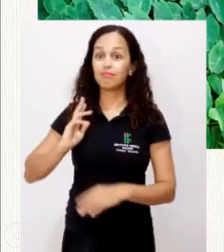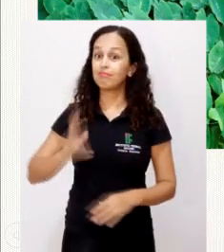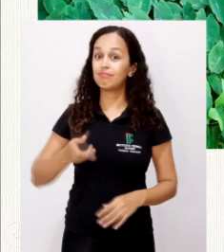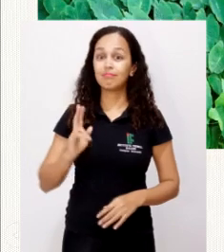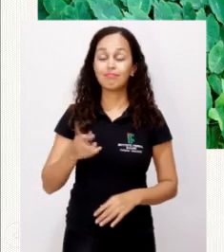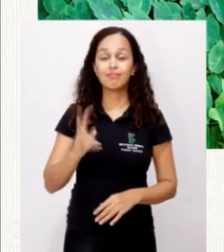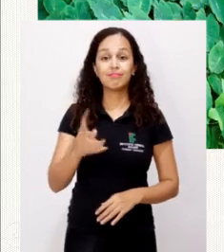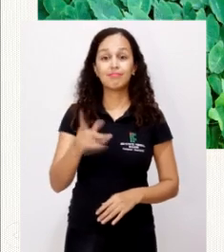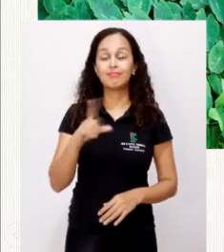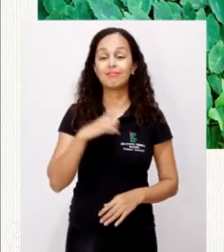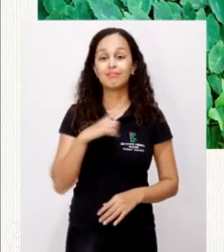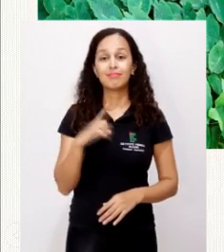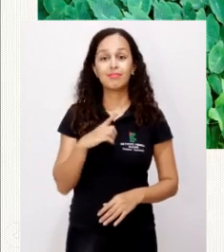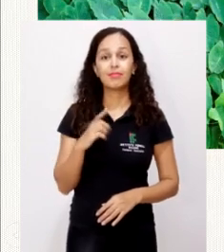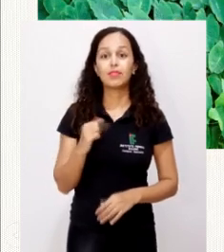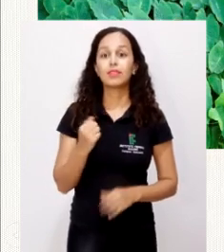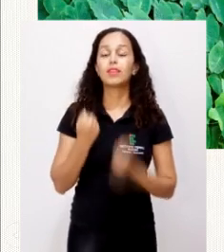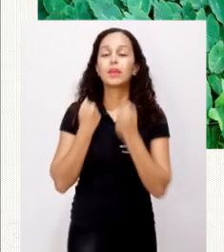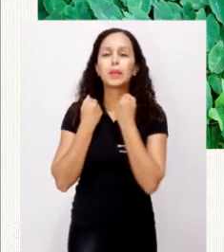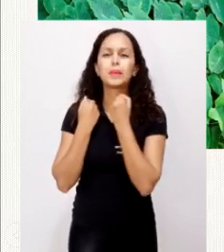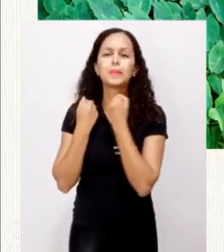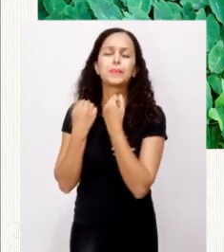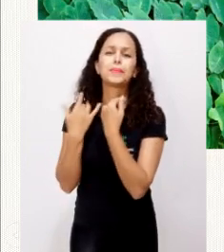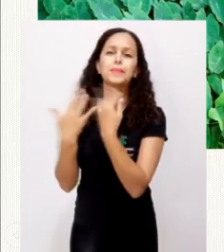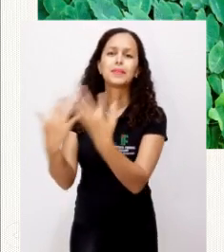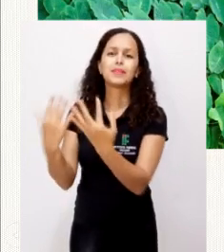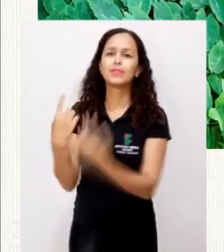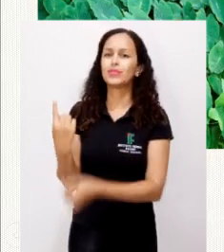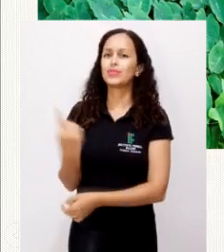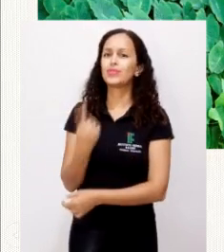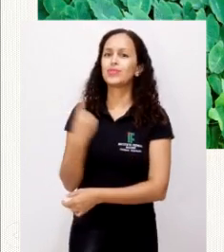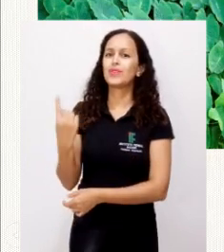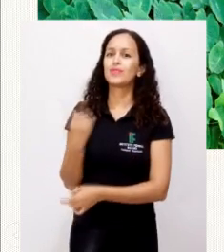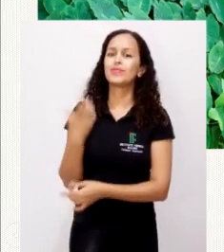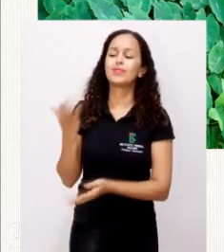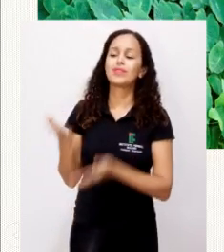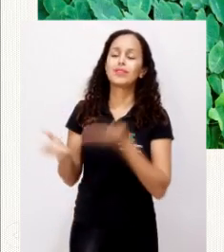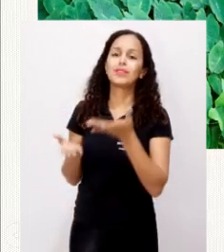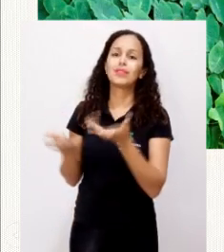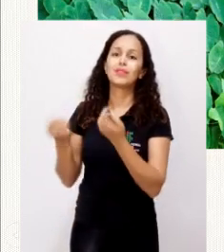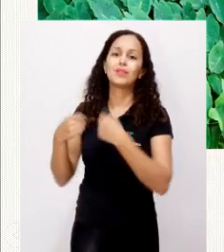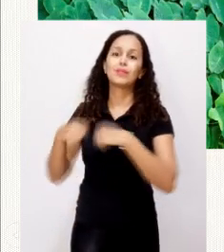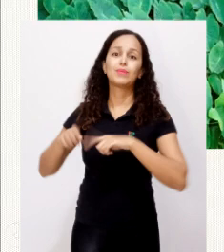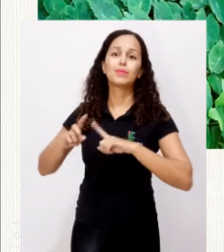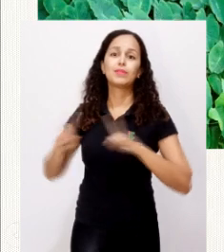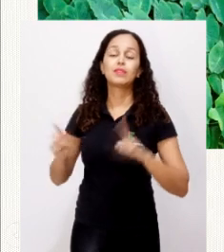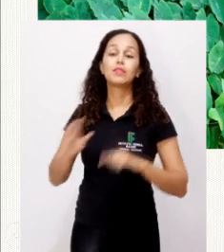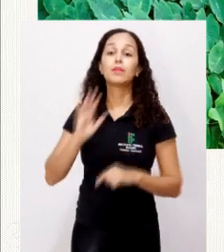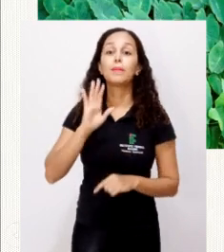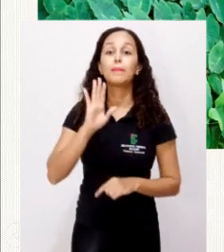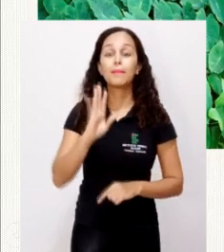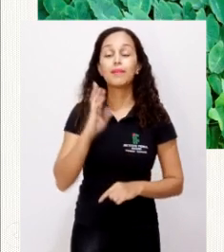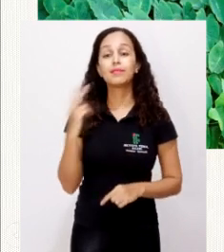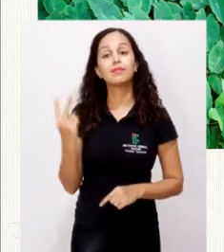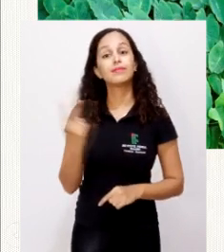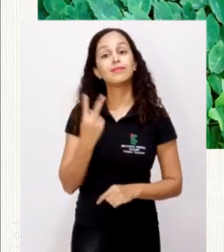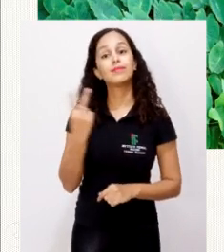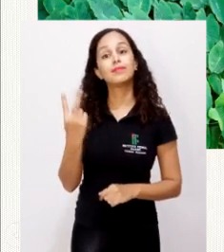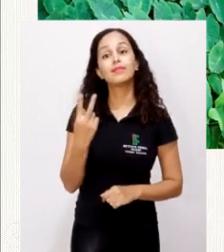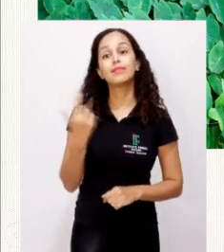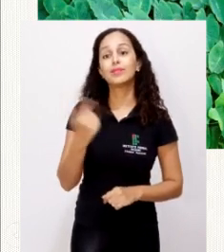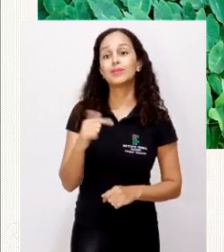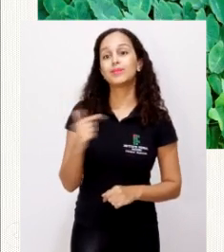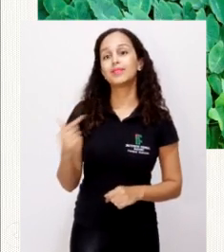plantas perenes, ou seja, permanentes, plantas que crescem espontaneamente, porém que são